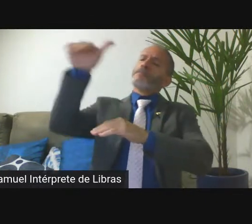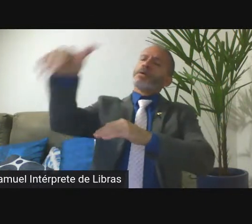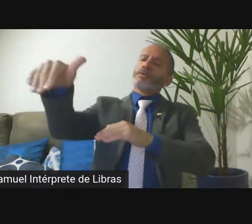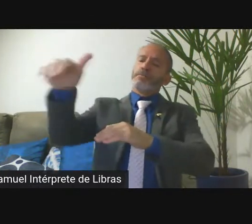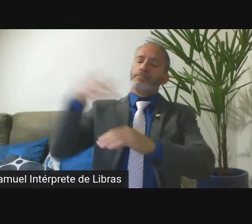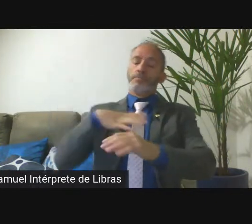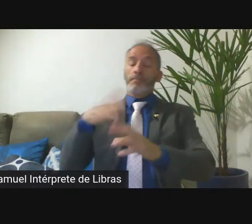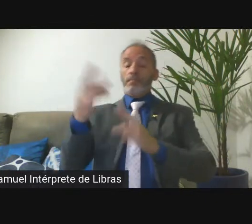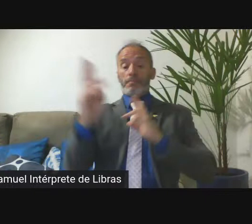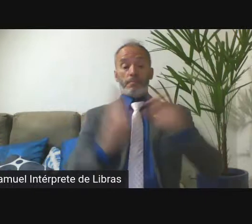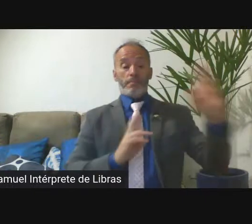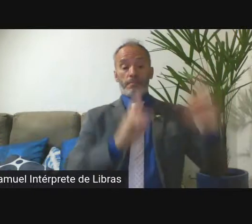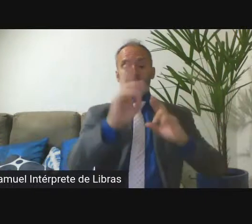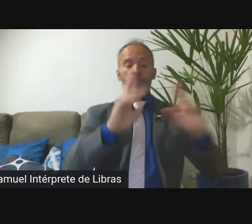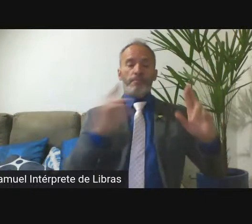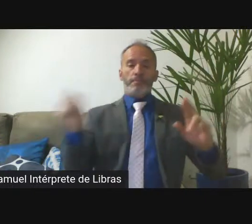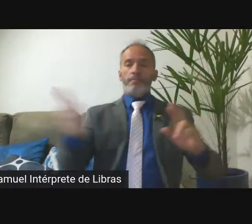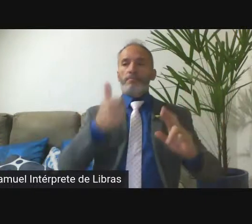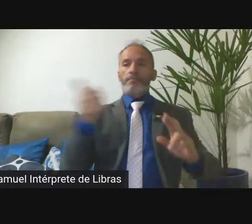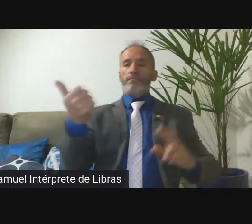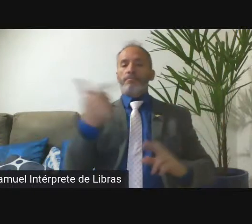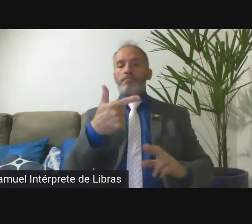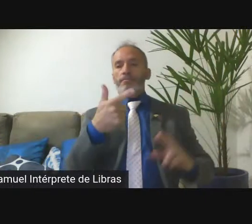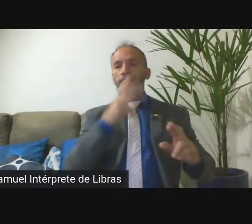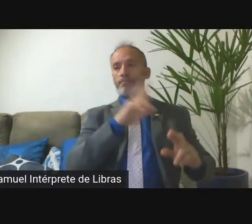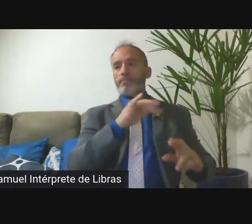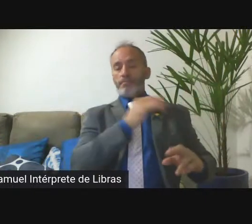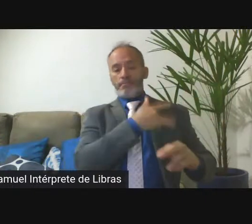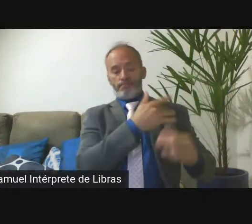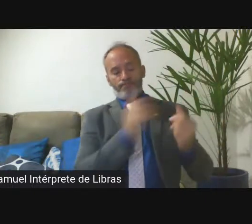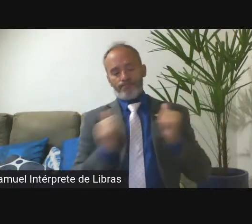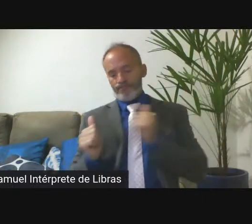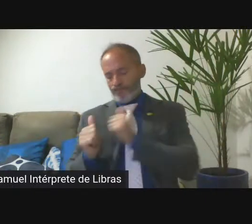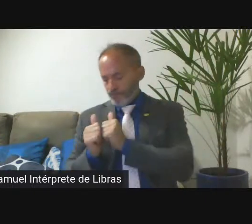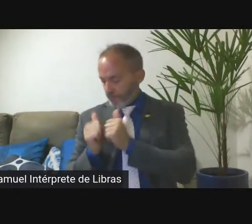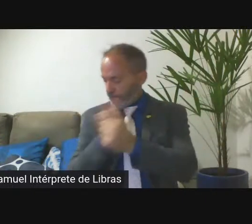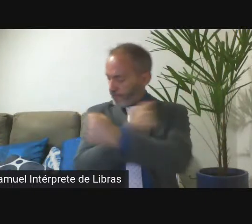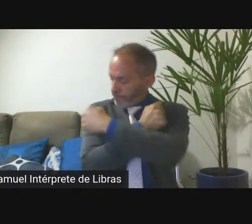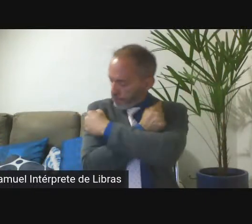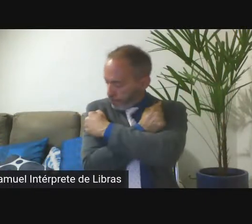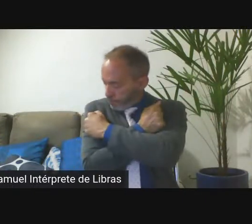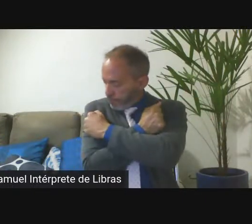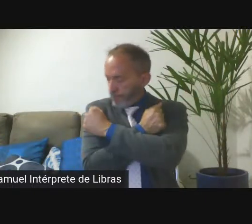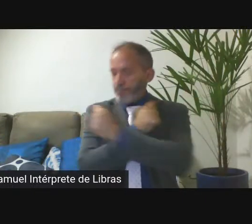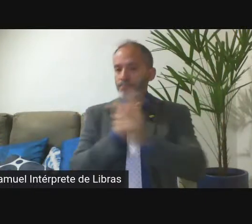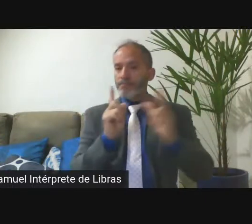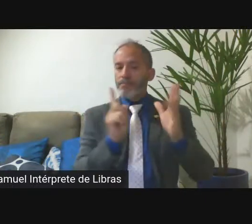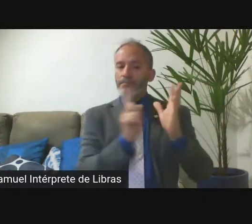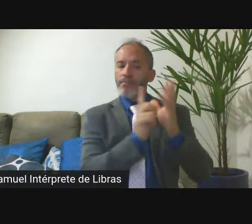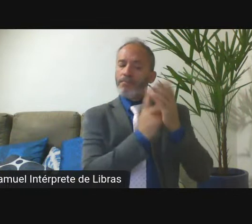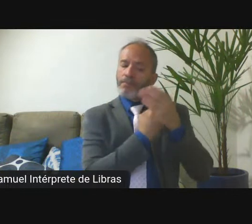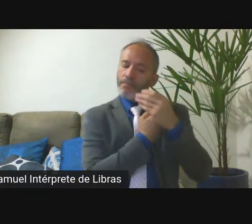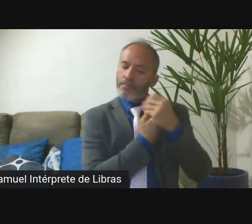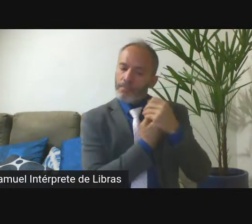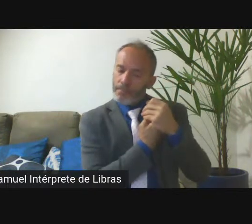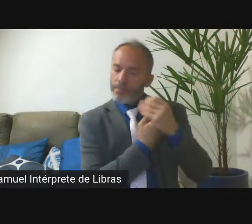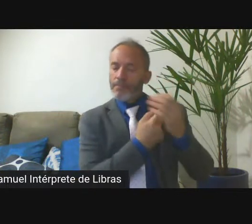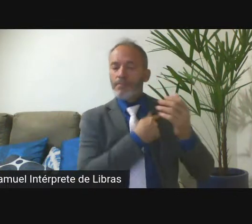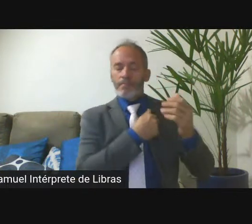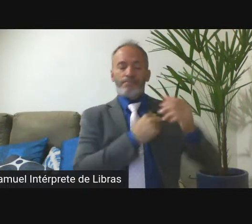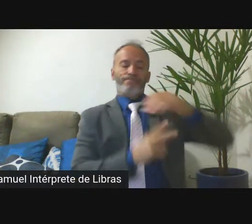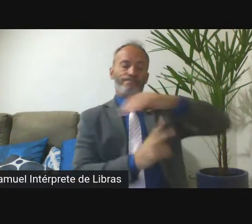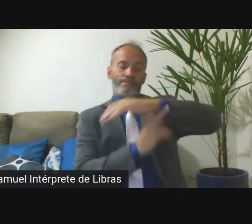resultados serão melhores se abraçarmos quem estiver ao nosso redor. Afinal, temos que construir